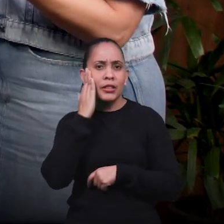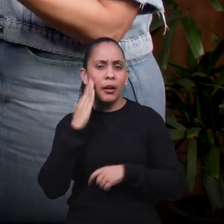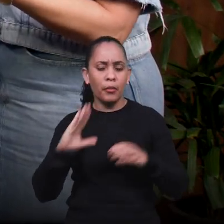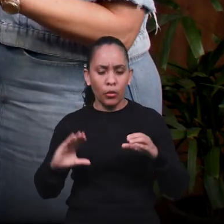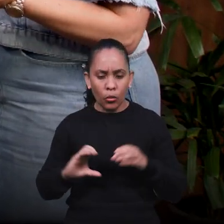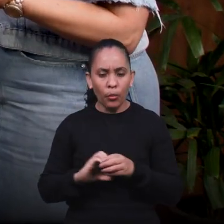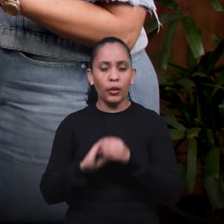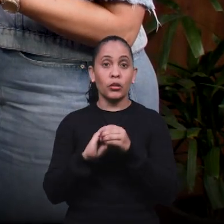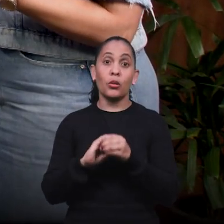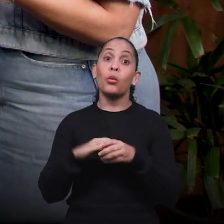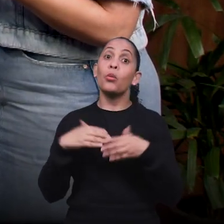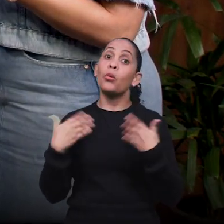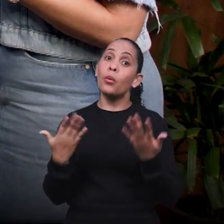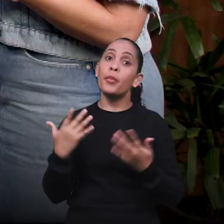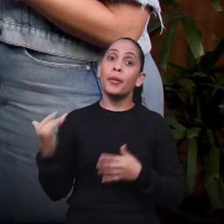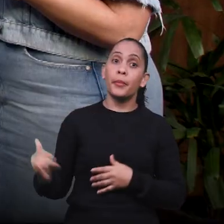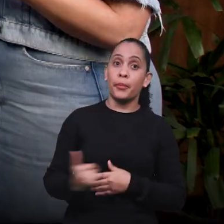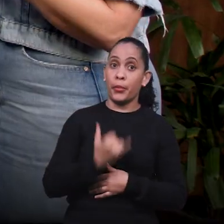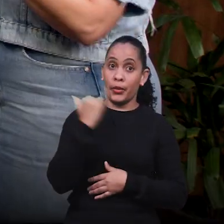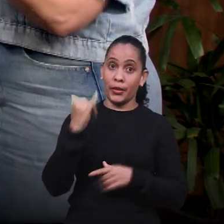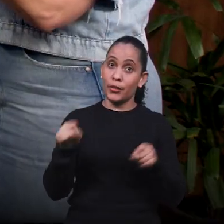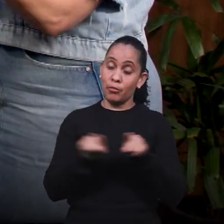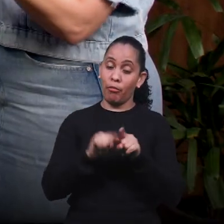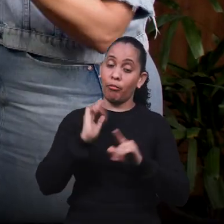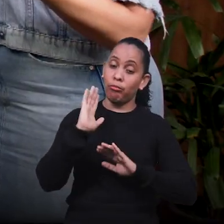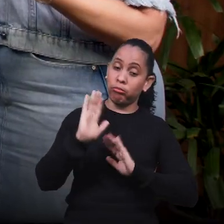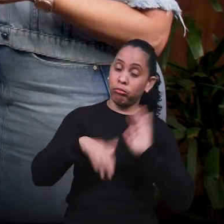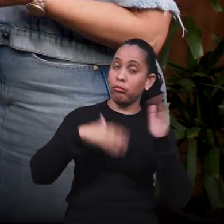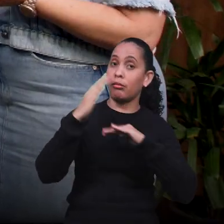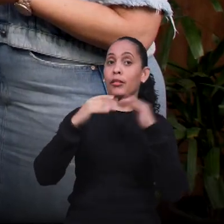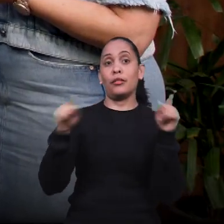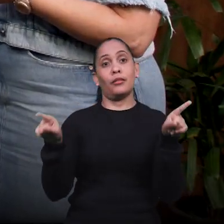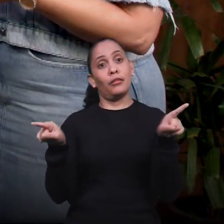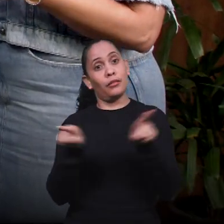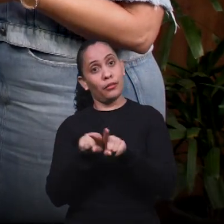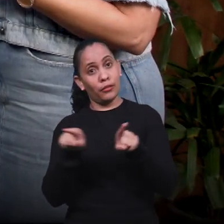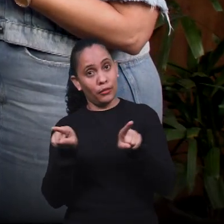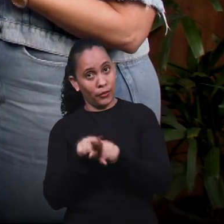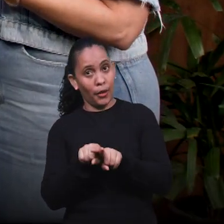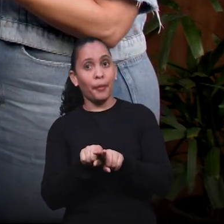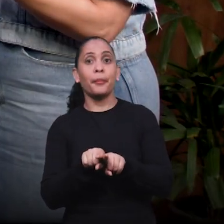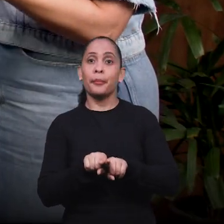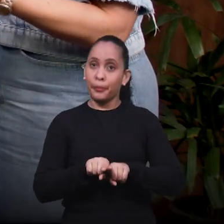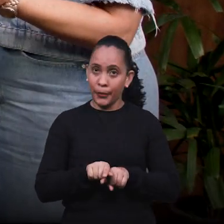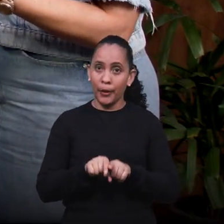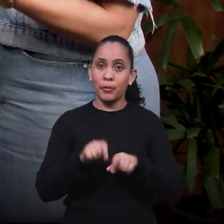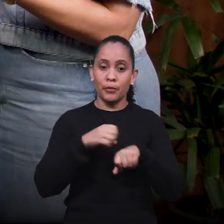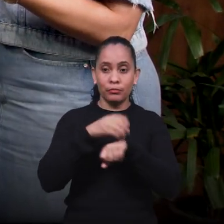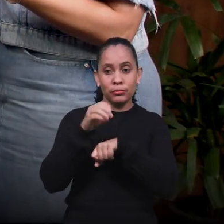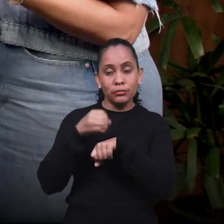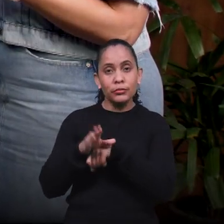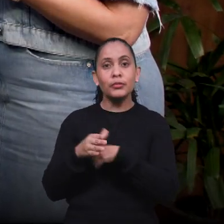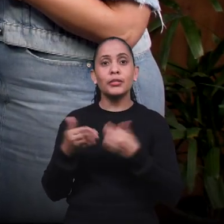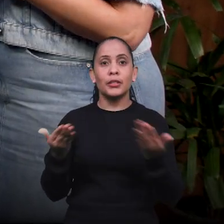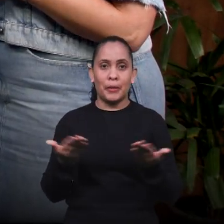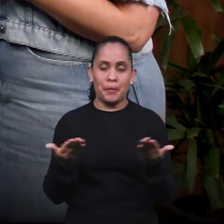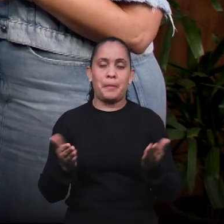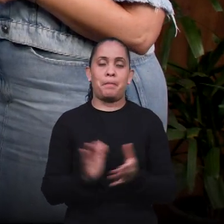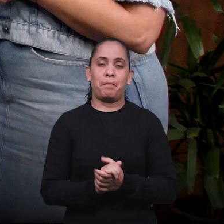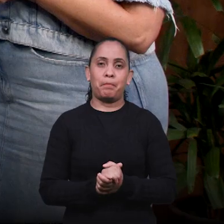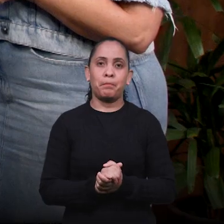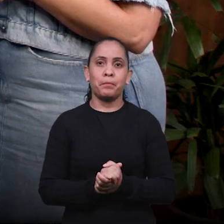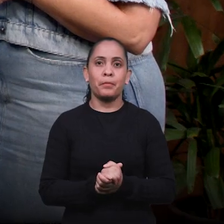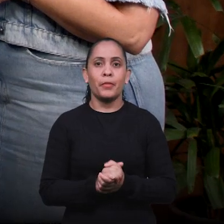das funções da cooperativa e quanto que isso é importante para a cadeia produtiva geral e também para escoar essa produção.